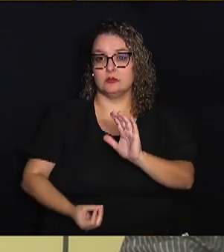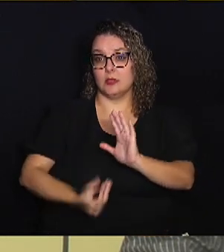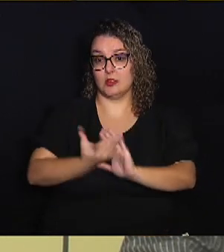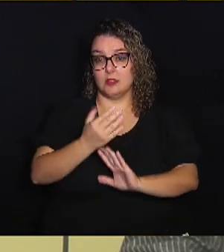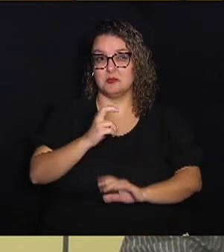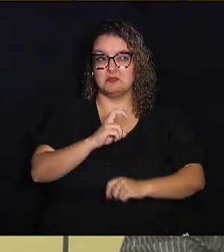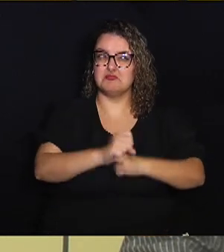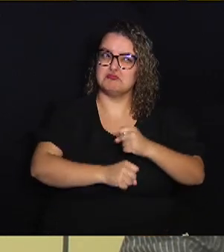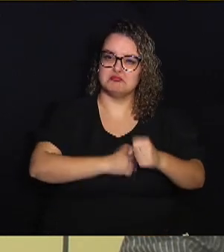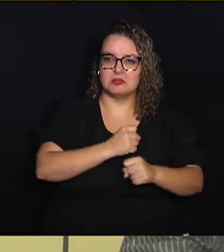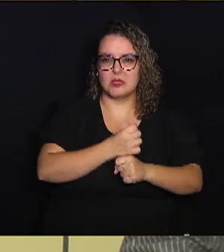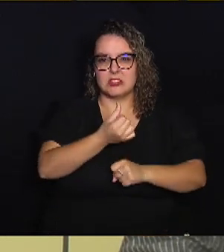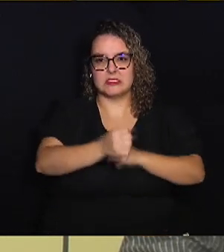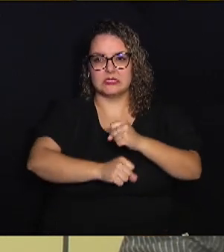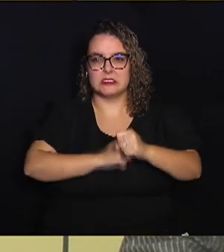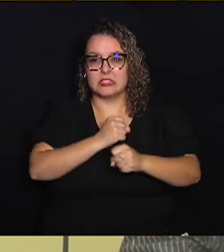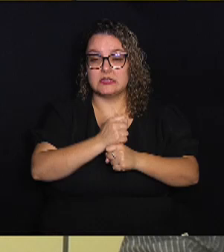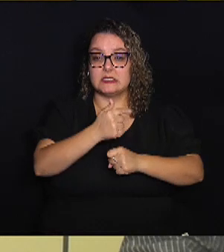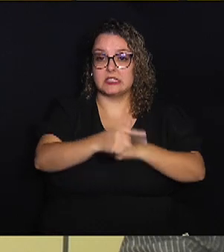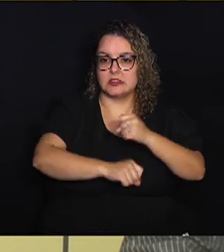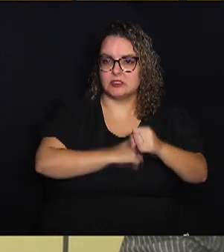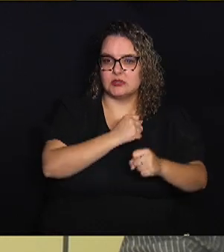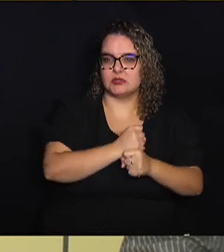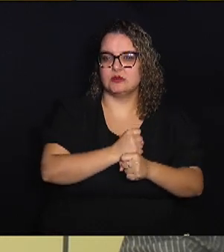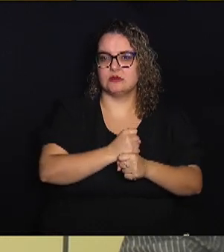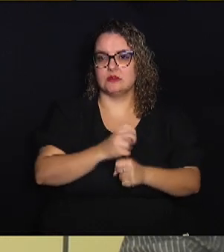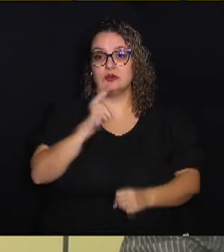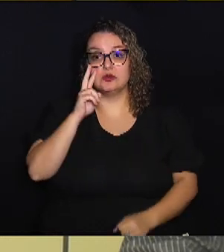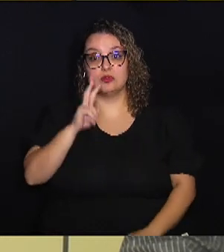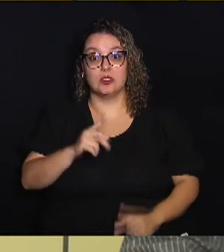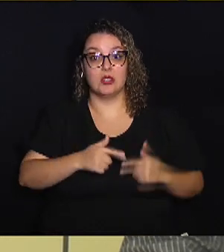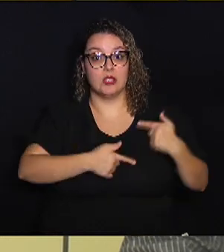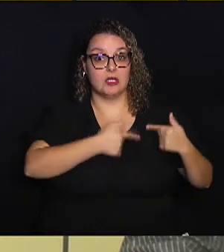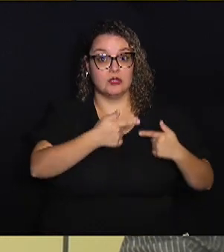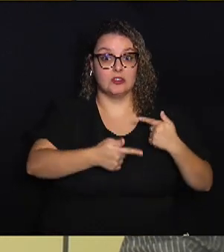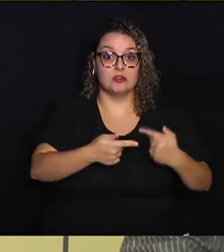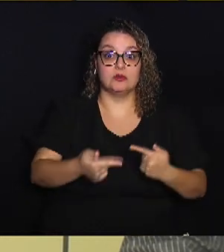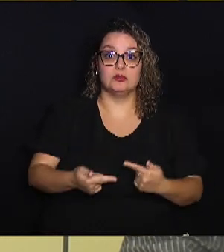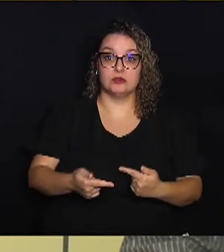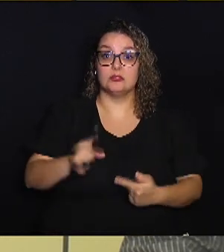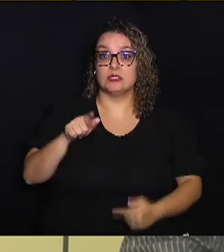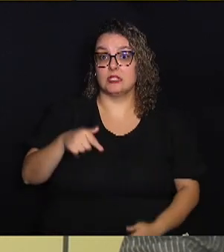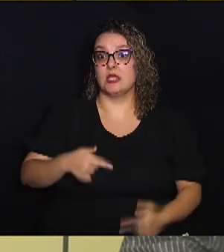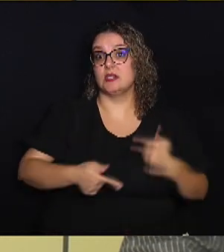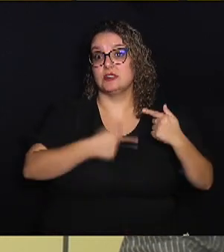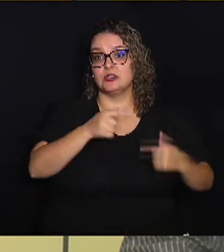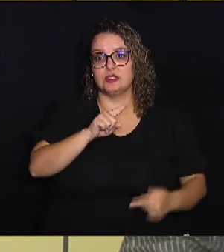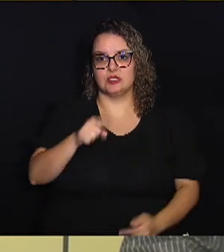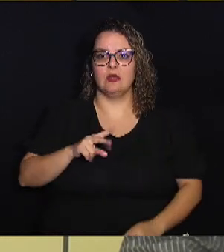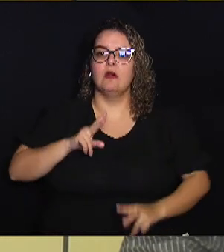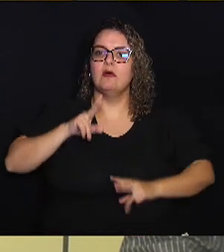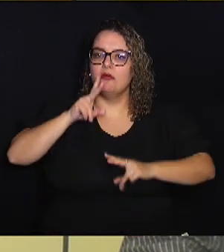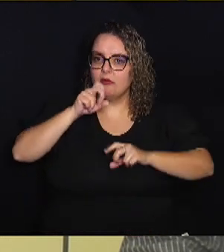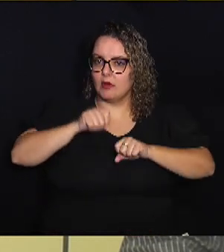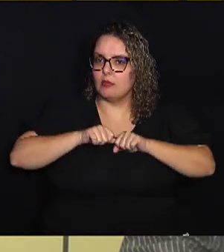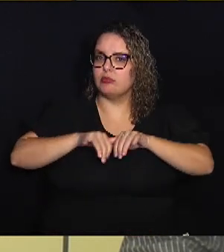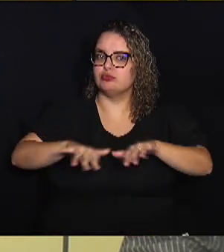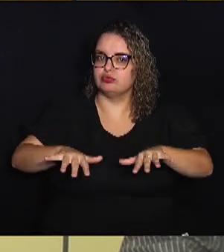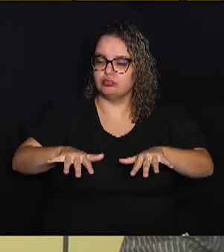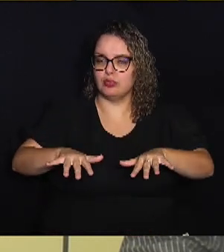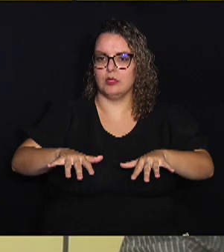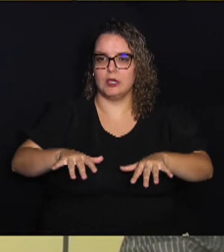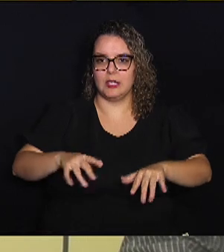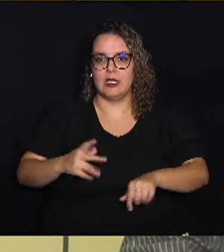5, 6, 7 anos aí, a gente vê que são a geração que é a geração Z vindo fortemente